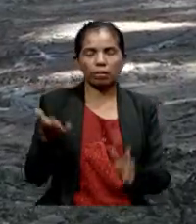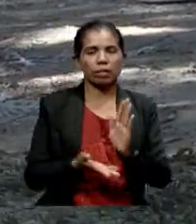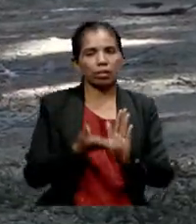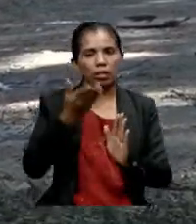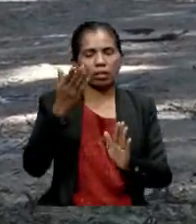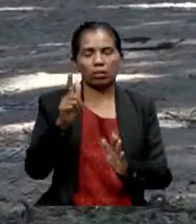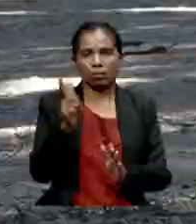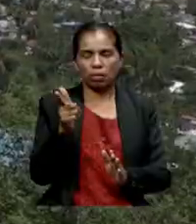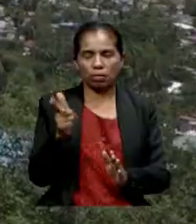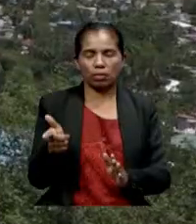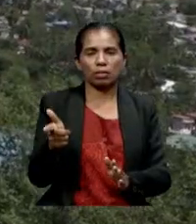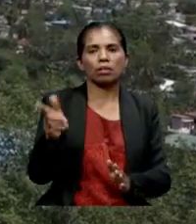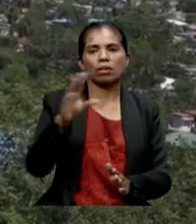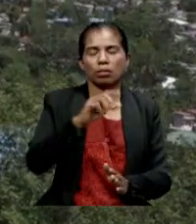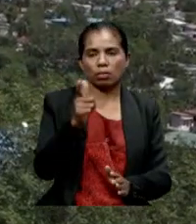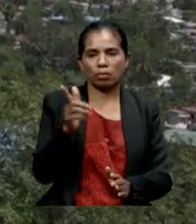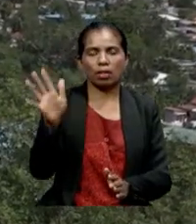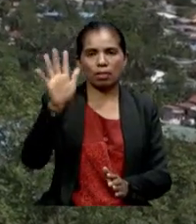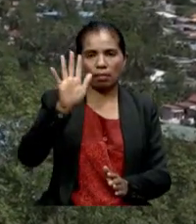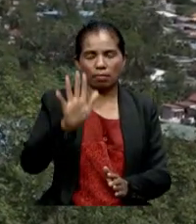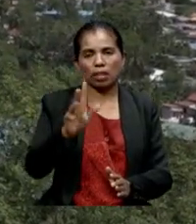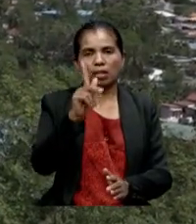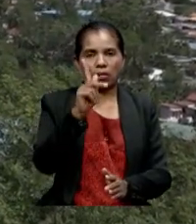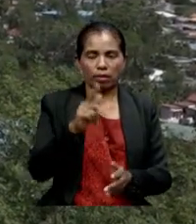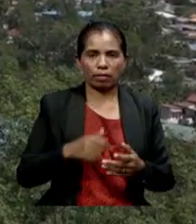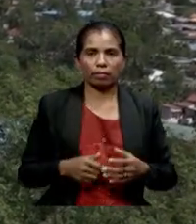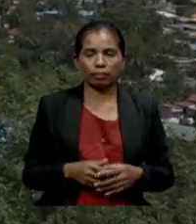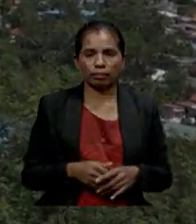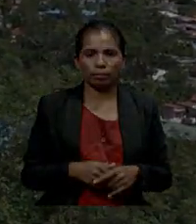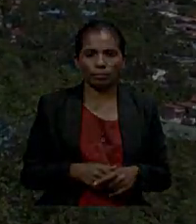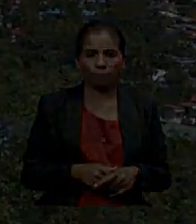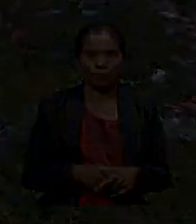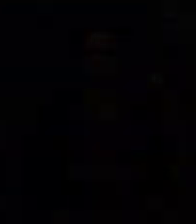centavos rua nulo to rua nulo resenhat. Felicitas Borges, Jaime dos Santos, GMN.